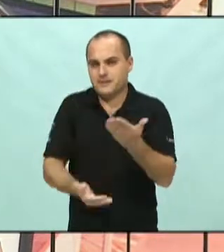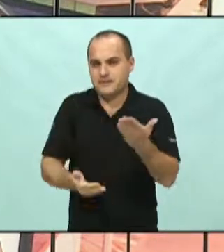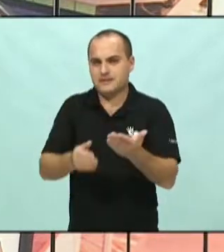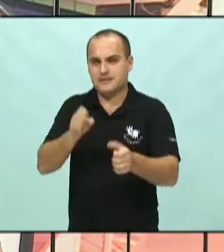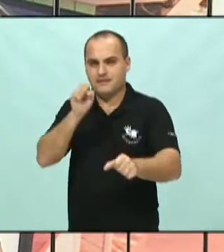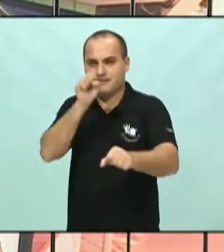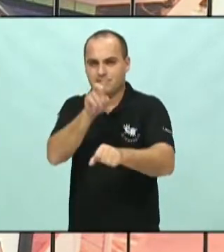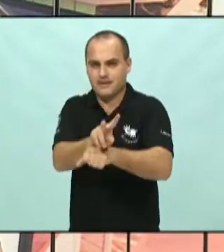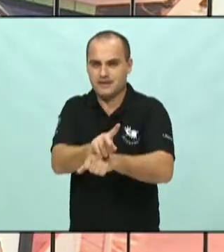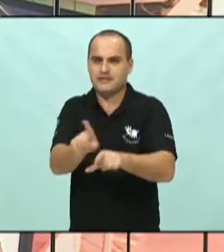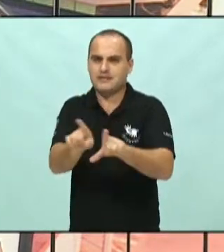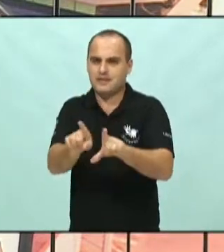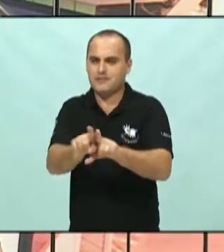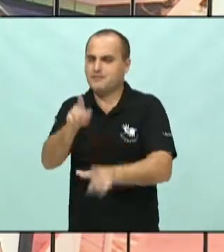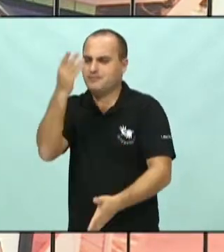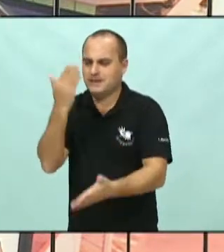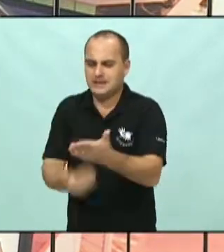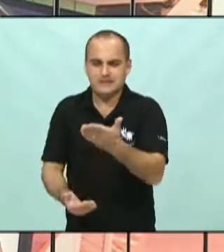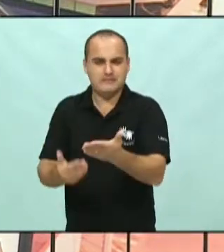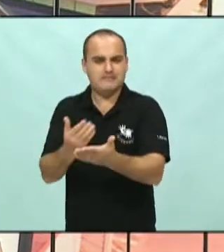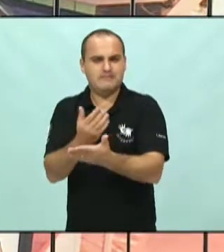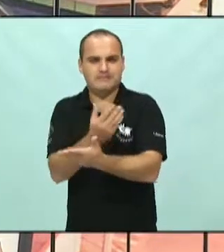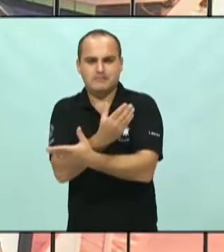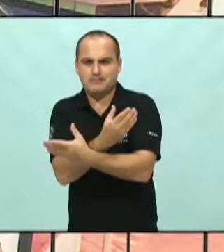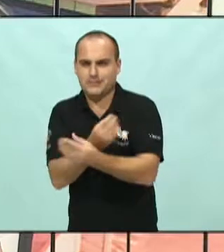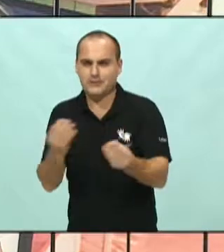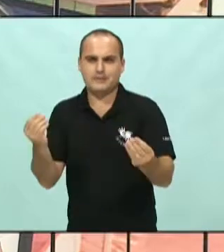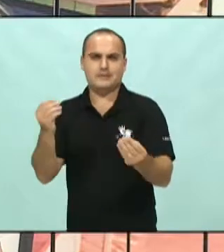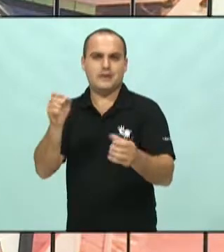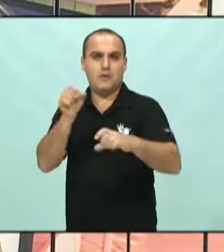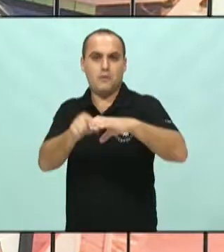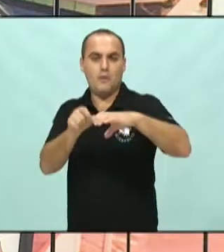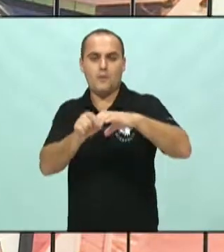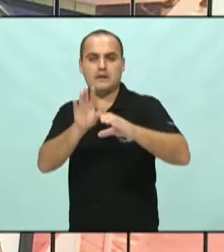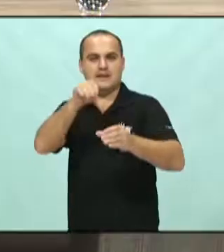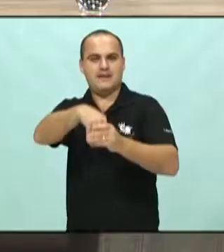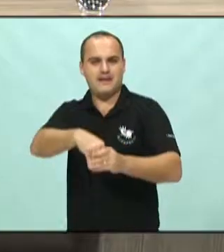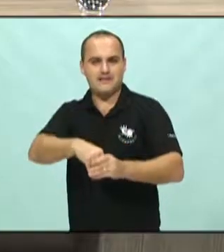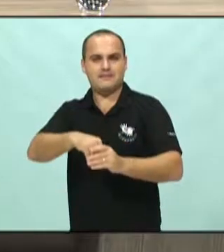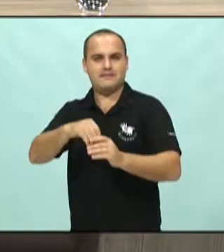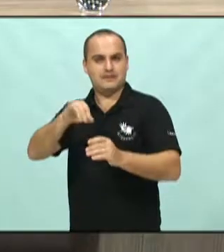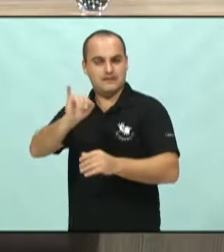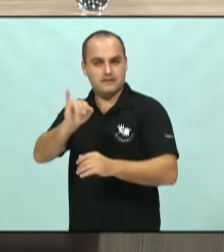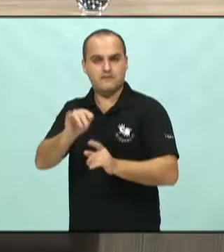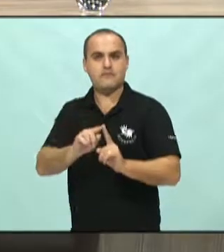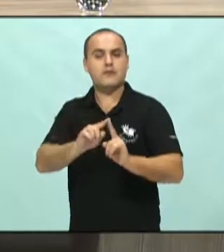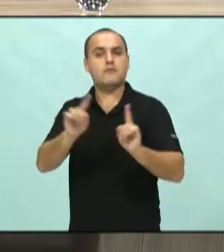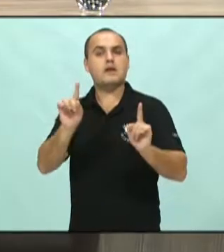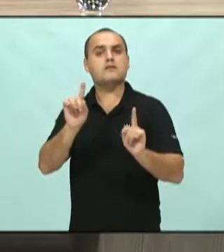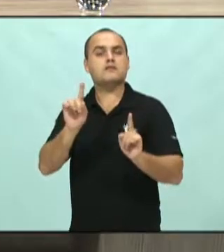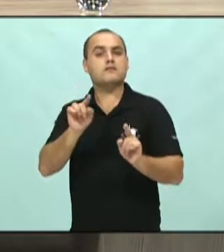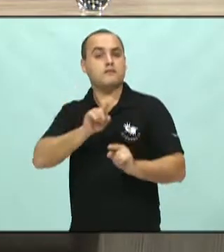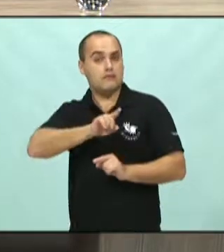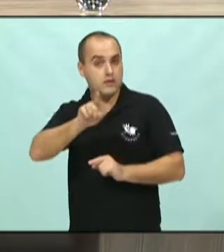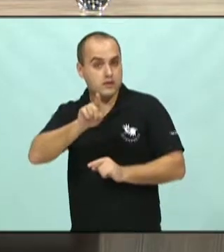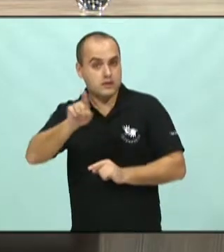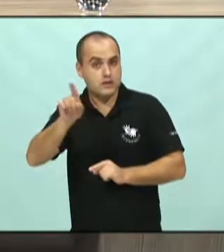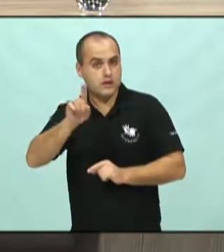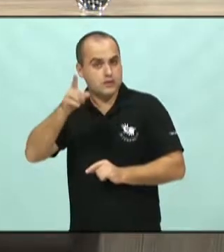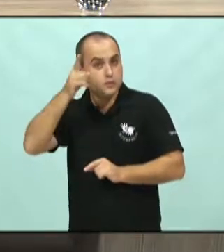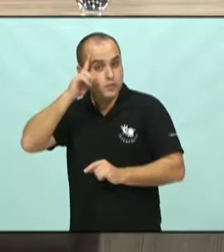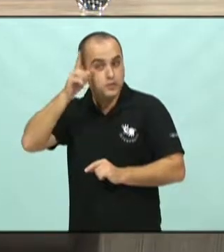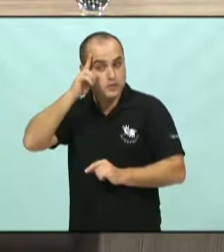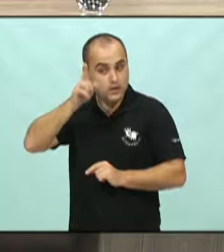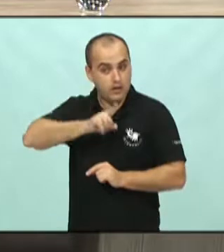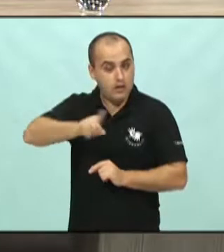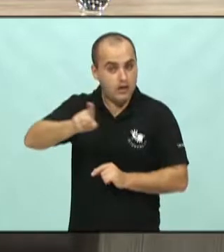detalhes de muitos pontos também perdidos em casa e alguns nos últimos minutos. Mas como que foi o impacto recebido dentro do clube, você que está no dia a dia